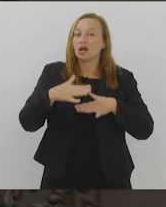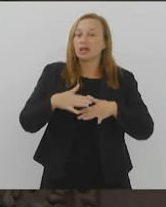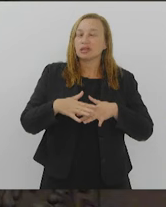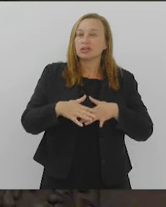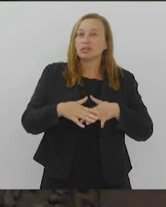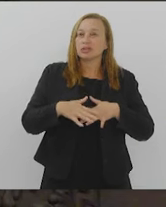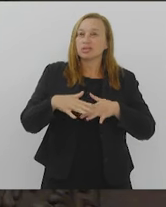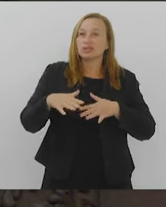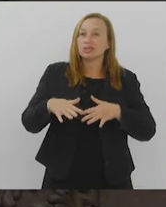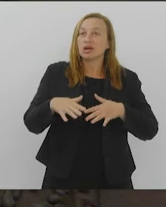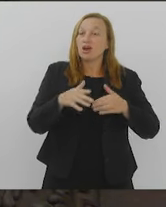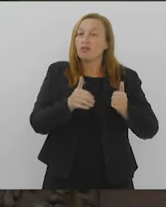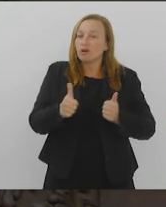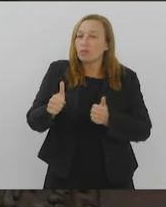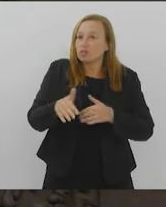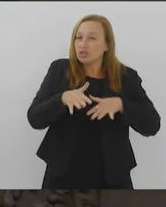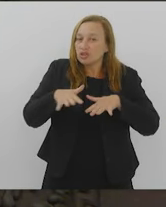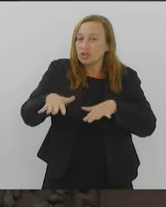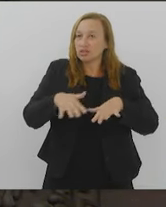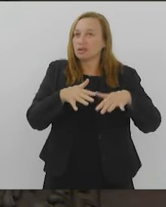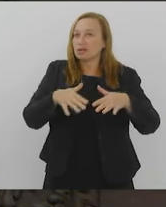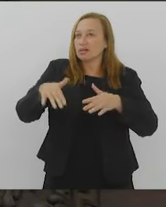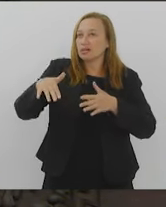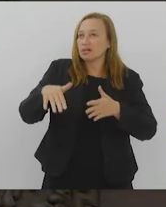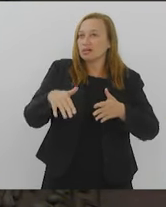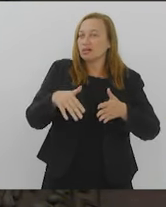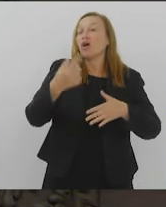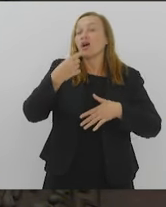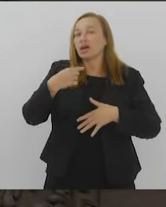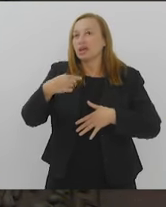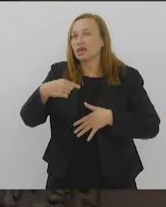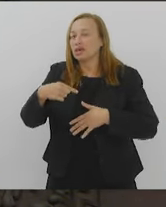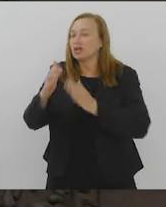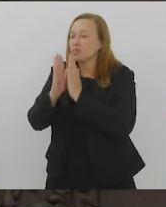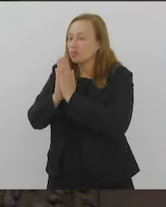pensando, em oração